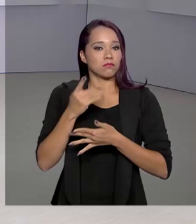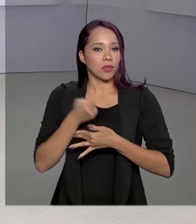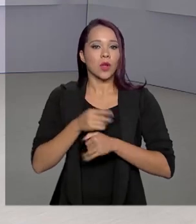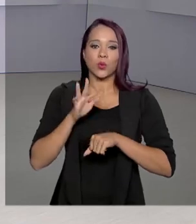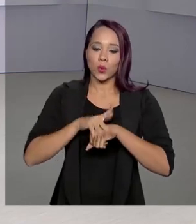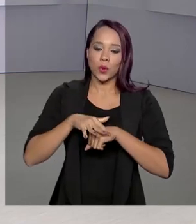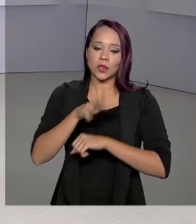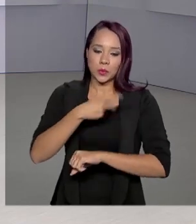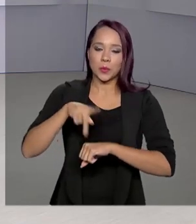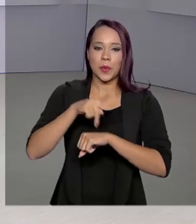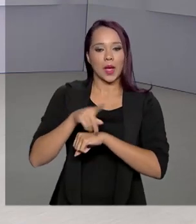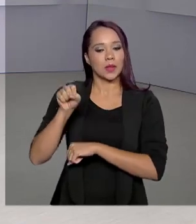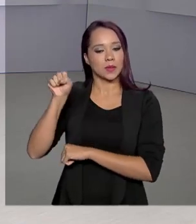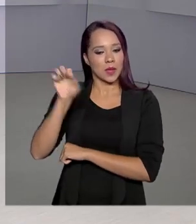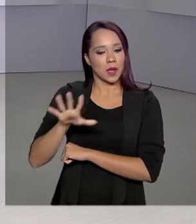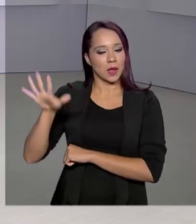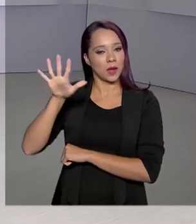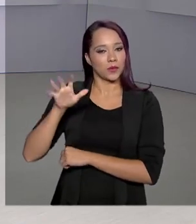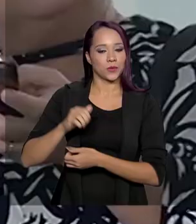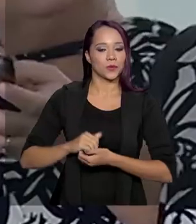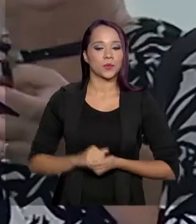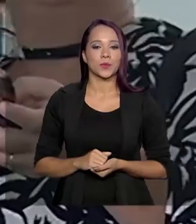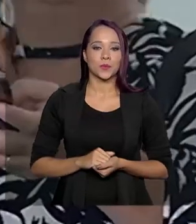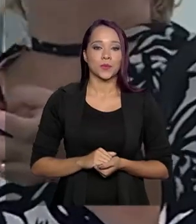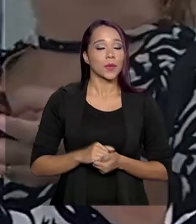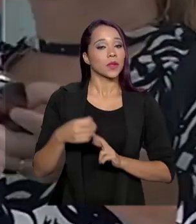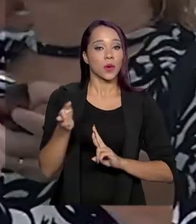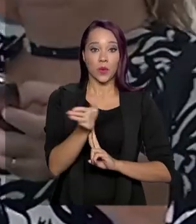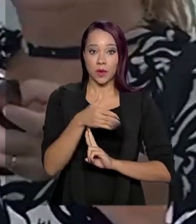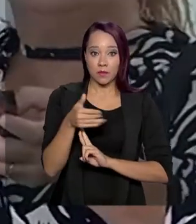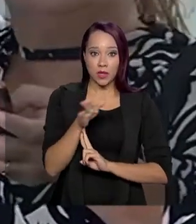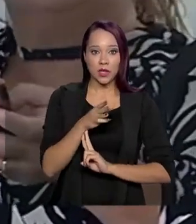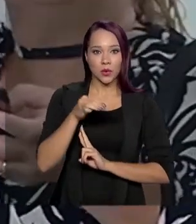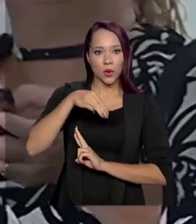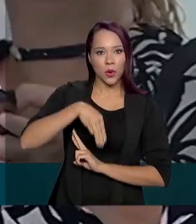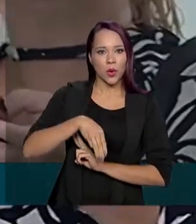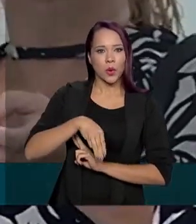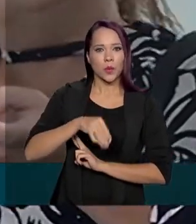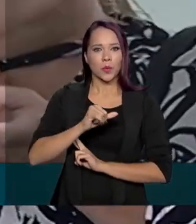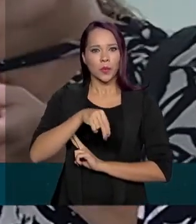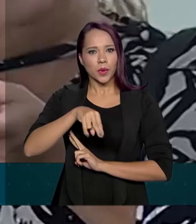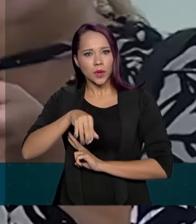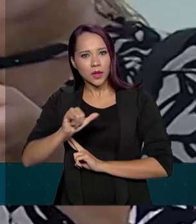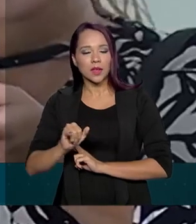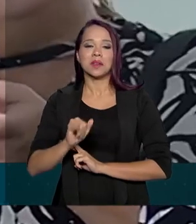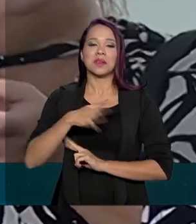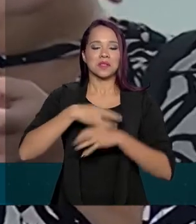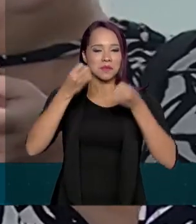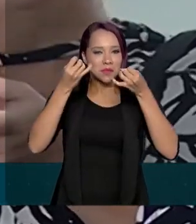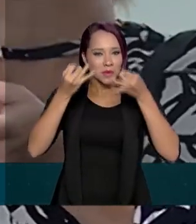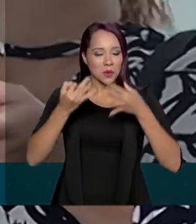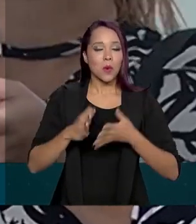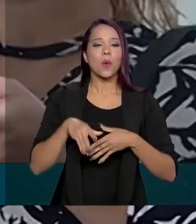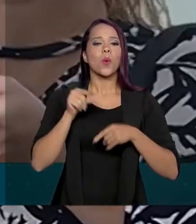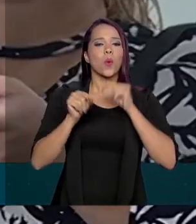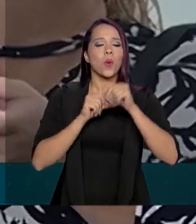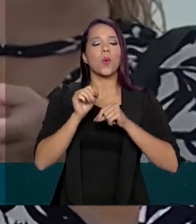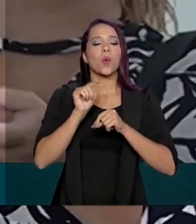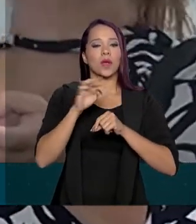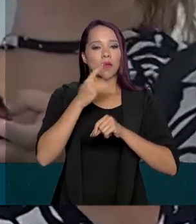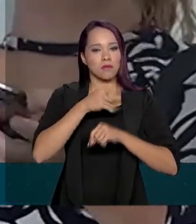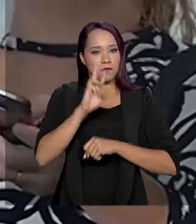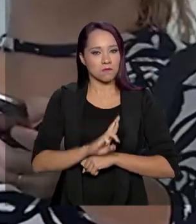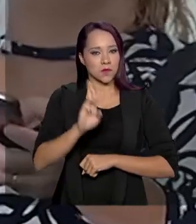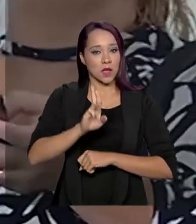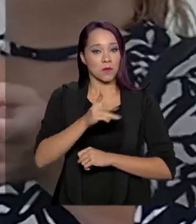doença no país asiático. O embaixador, Miguel, fez uma descrição das medidas responsáveis que o